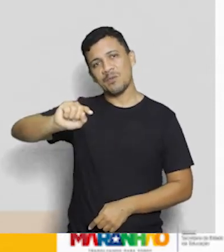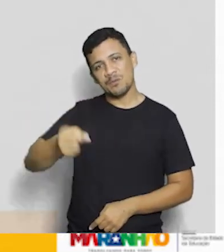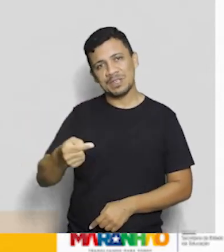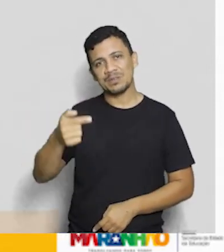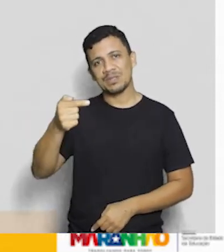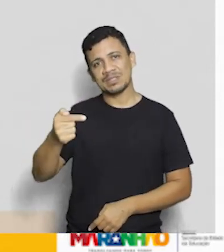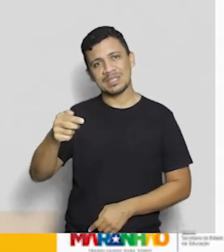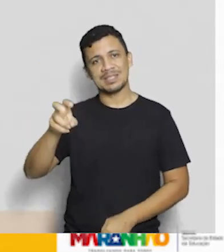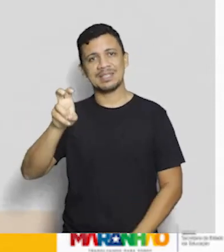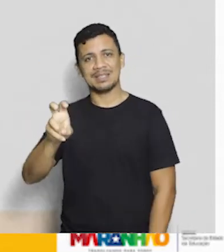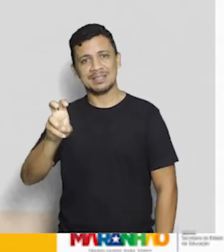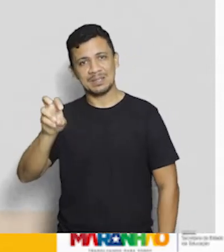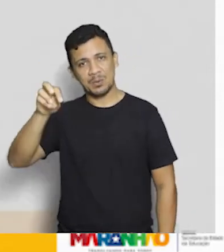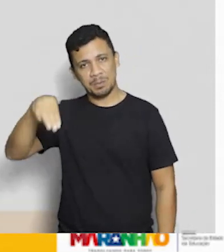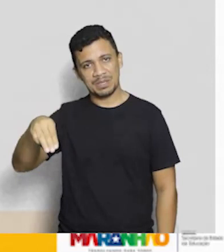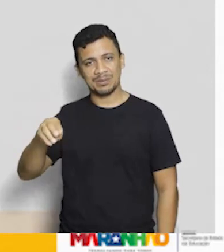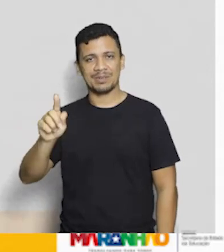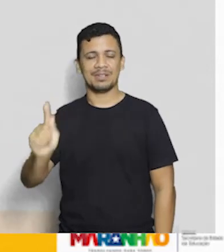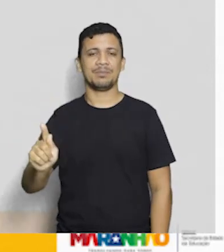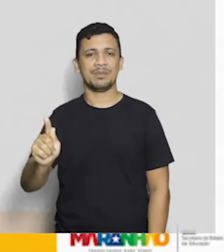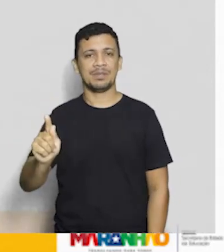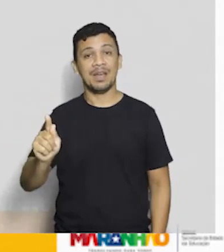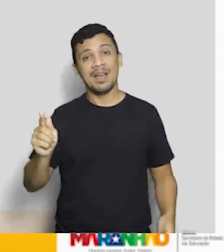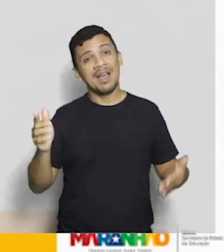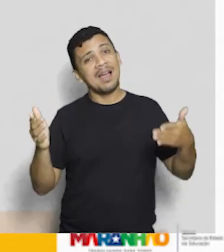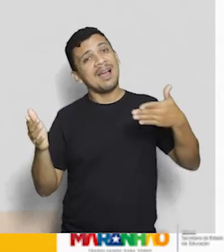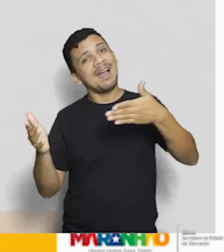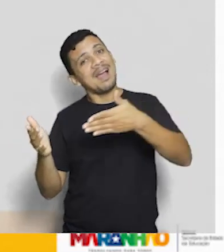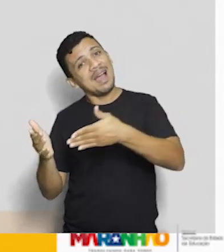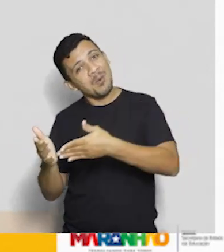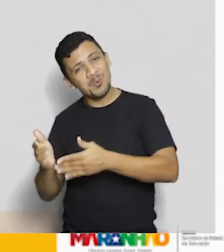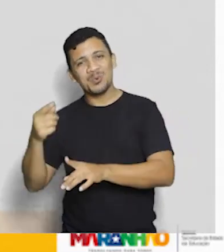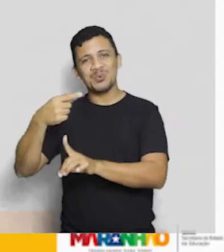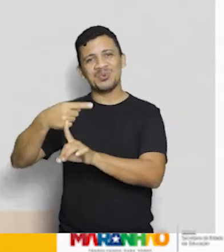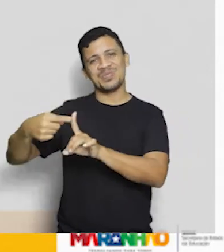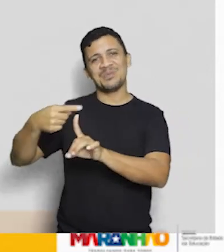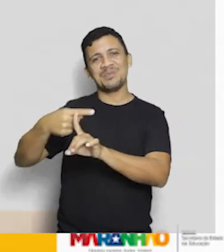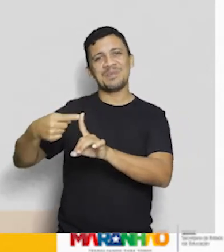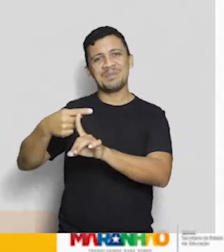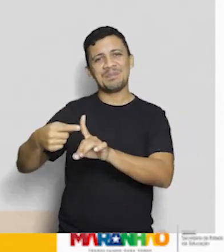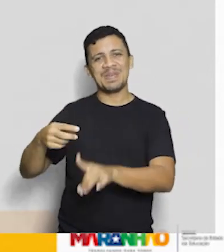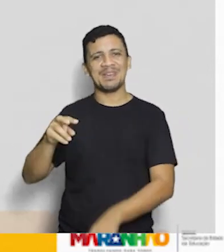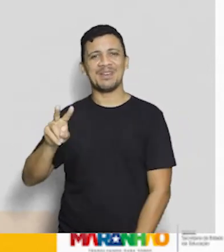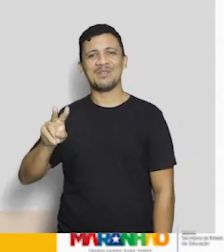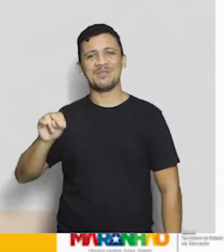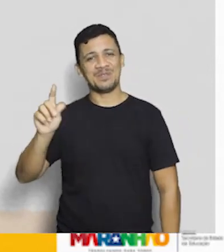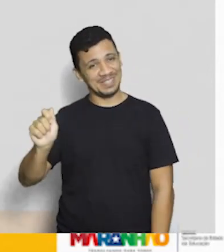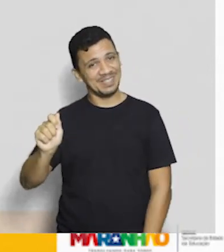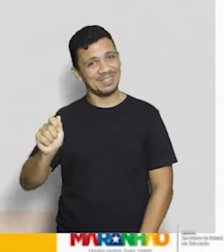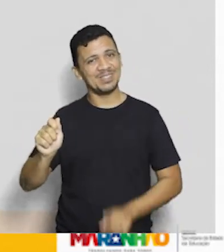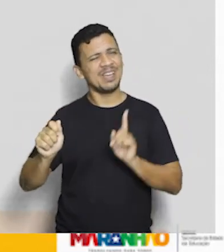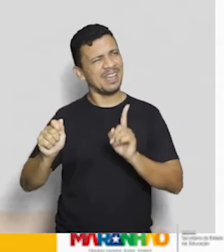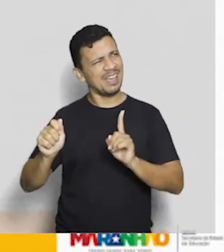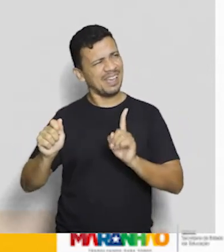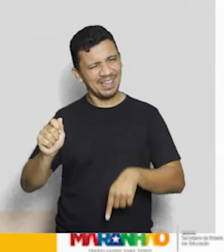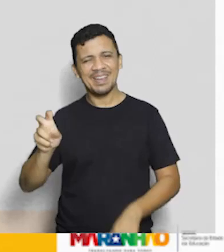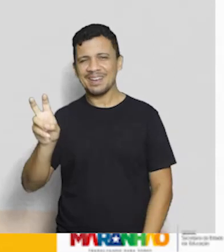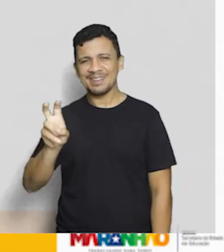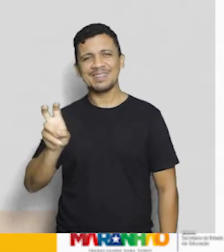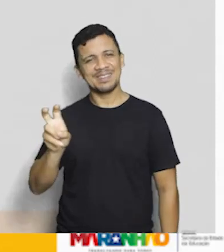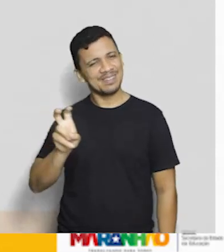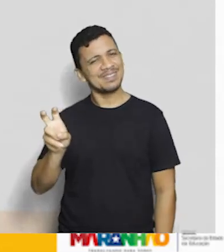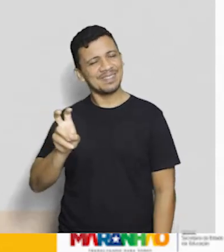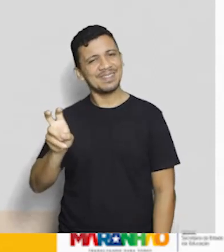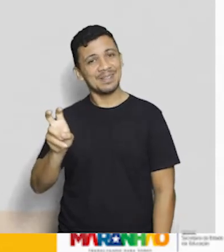0,75 micrograma. E a última meia-vida, que seria a quinta, porque nós estamos trabalhando com um período